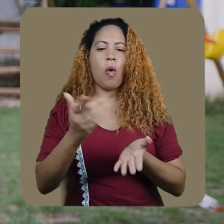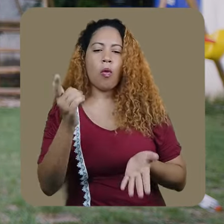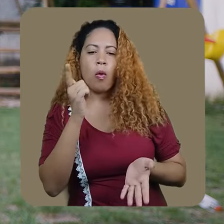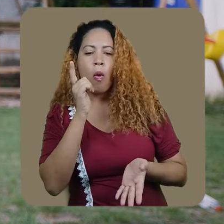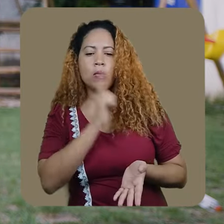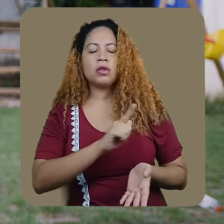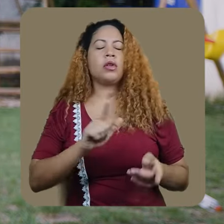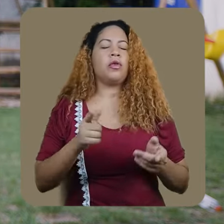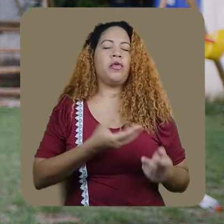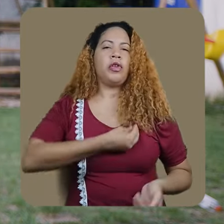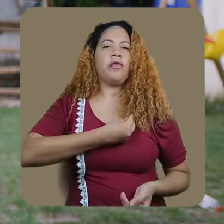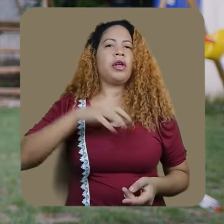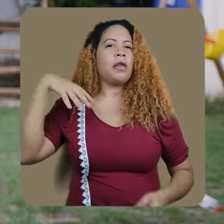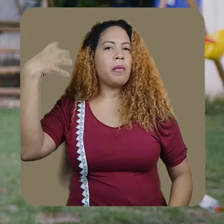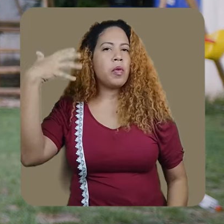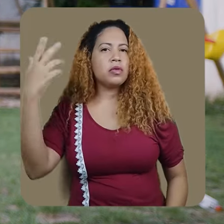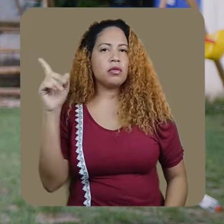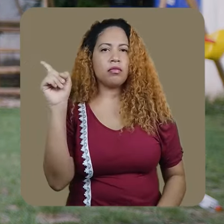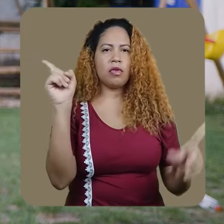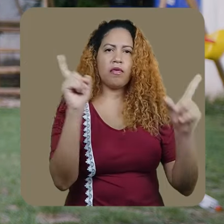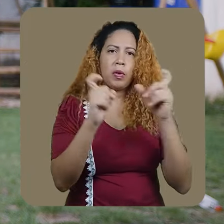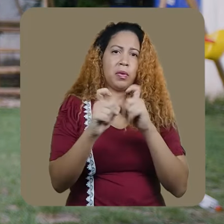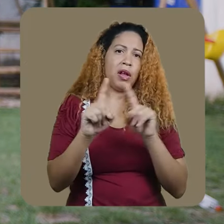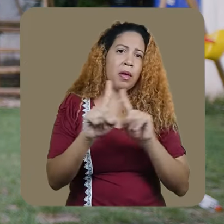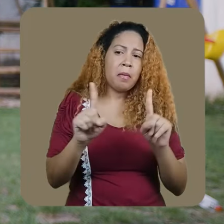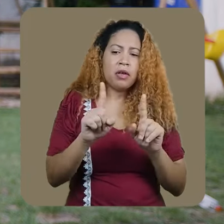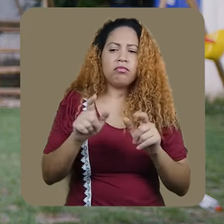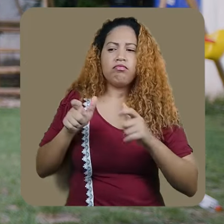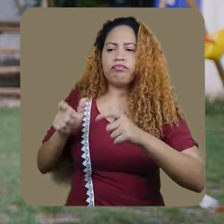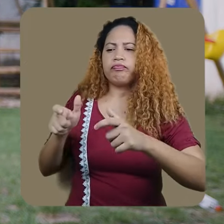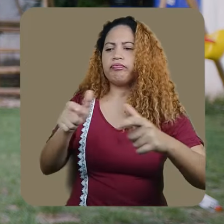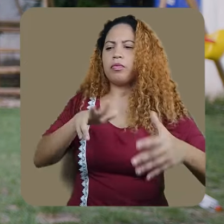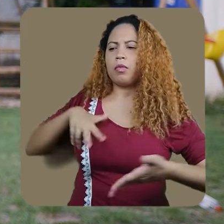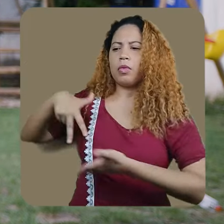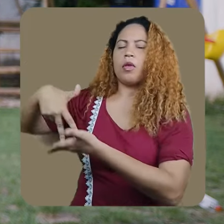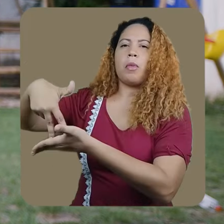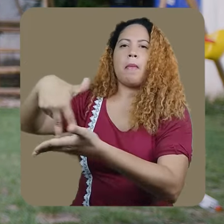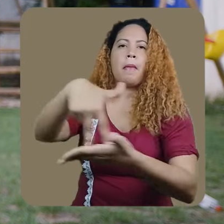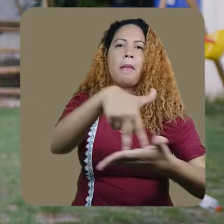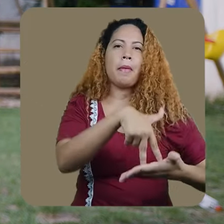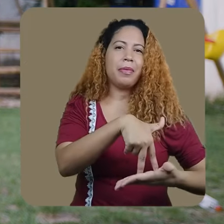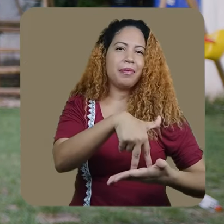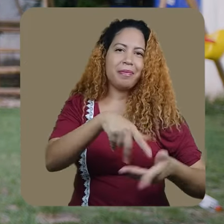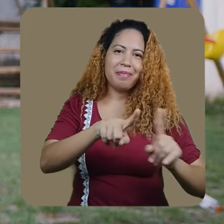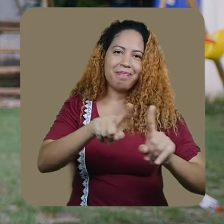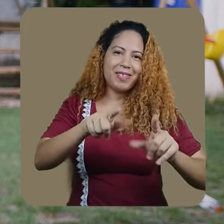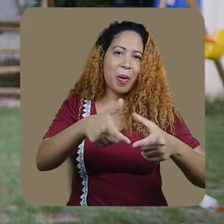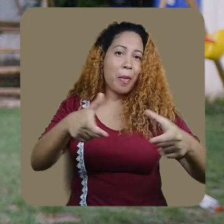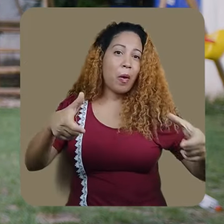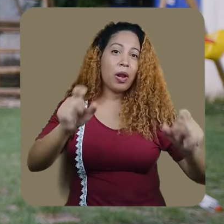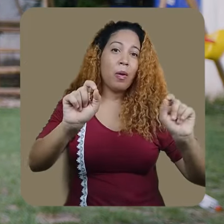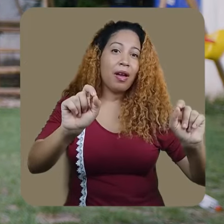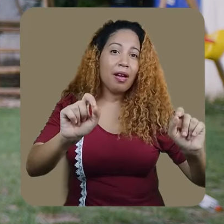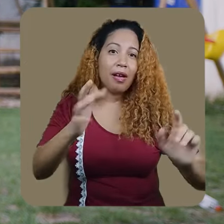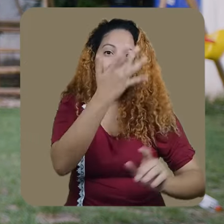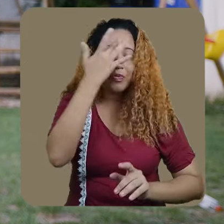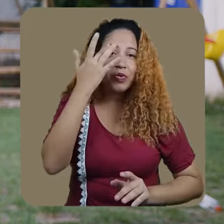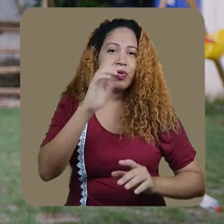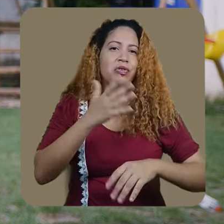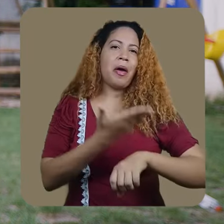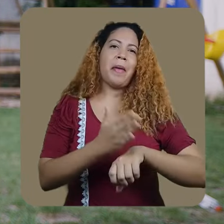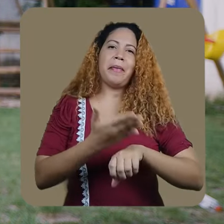muita dificuldade, né? Ocupando espaços que ainda são majoritariamente brancos,